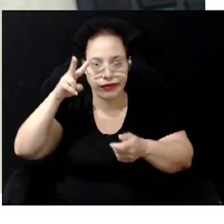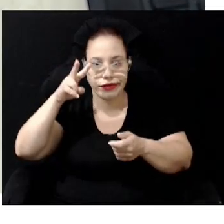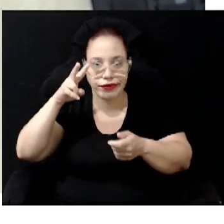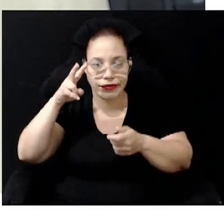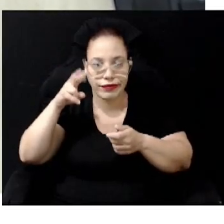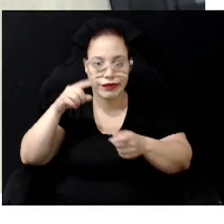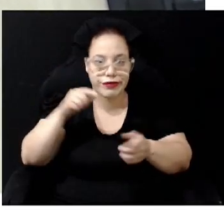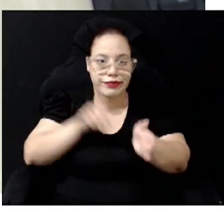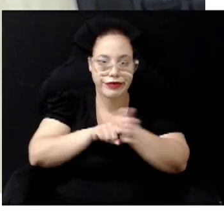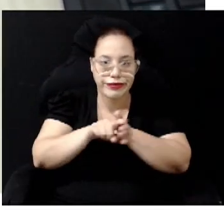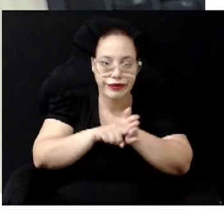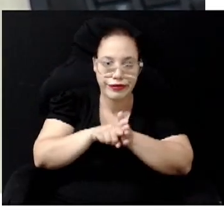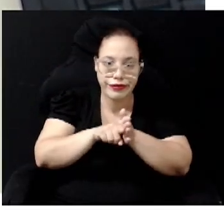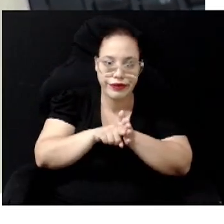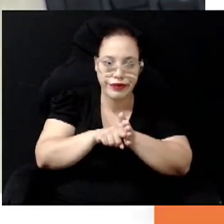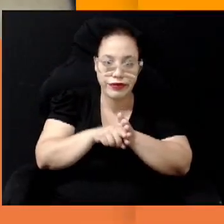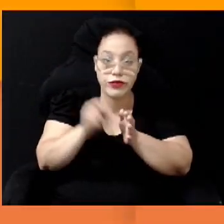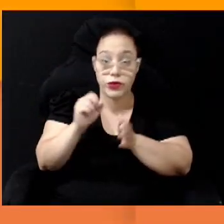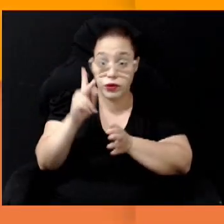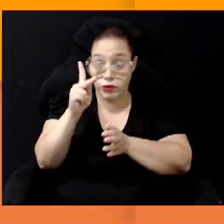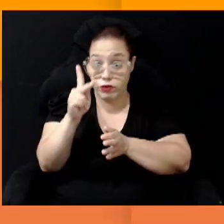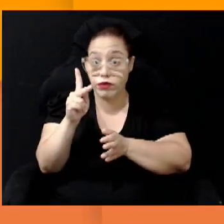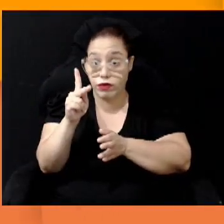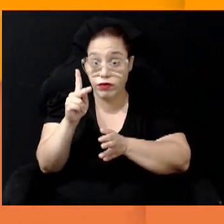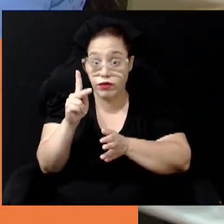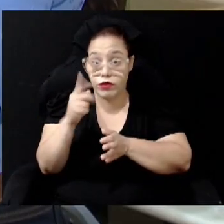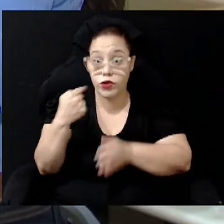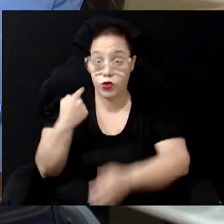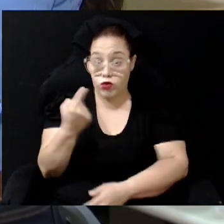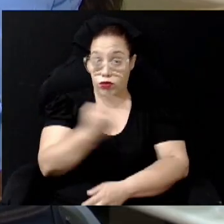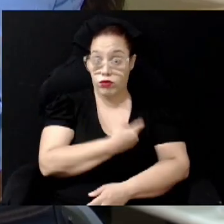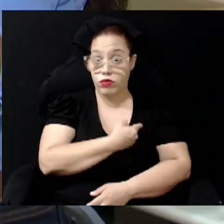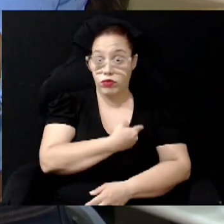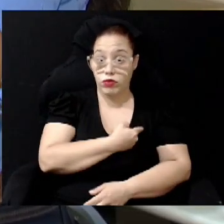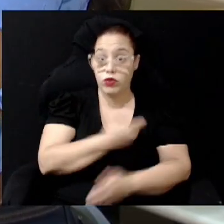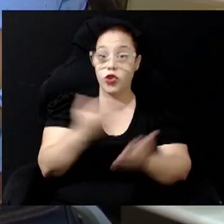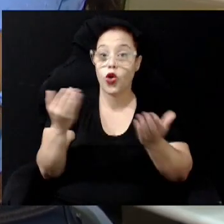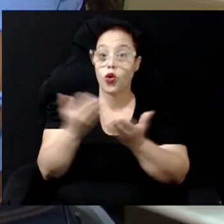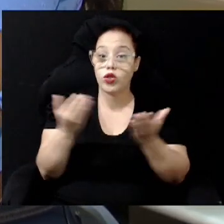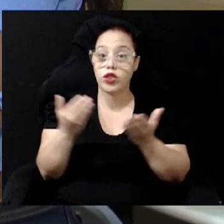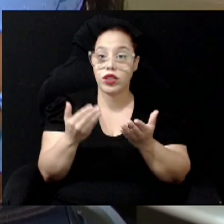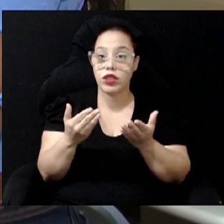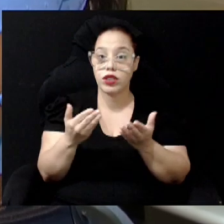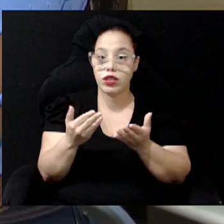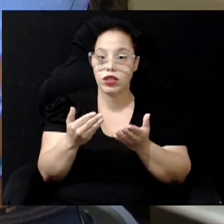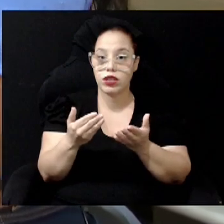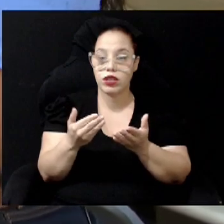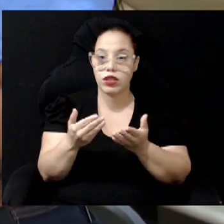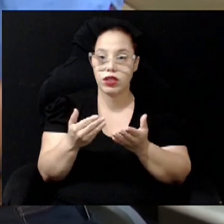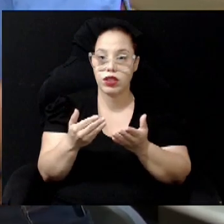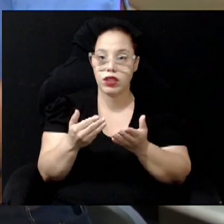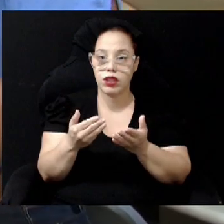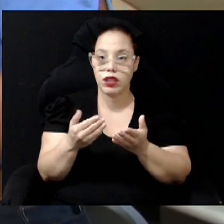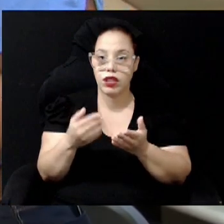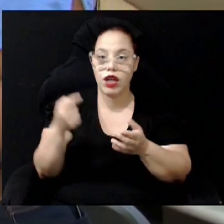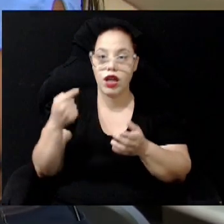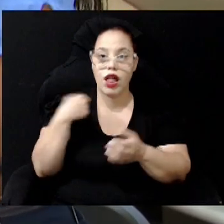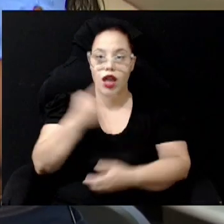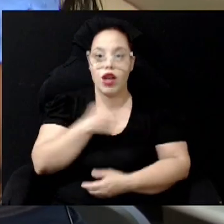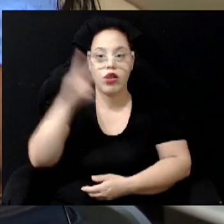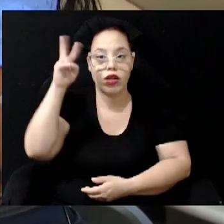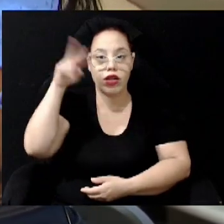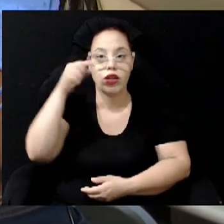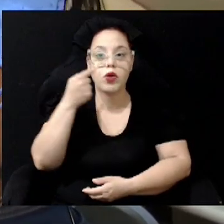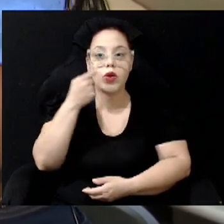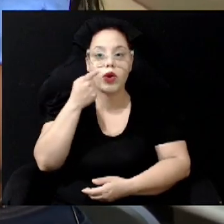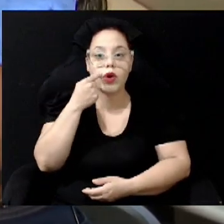ser. Ok. Nós, hoje, como é que fica a nossa história? Porque tudo que eu vi aqui